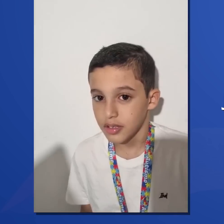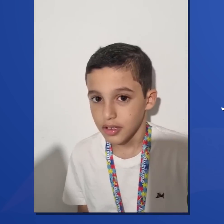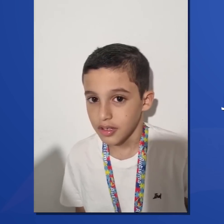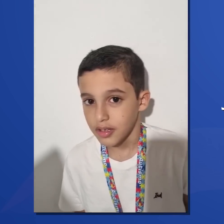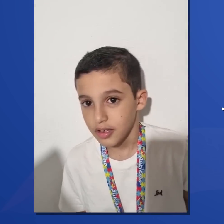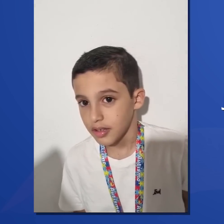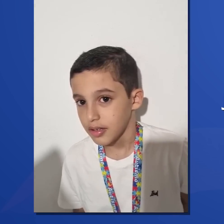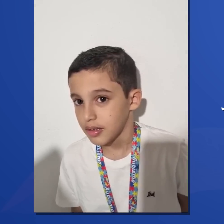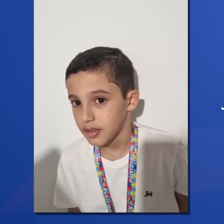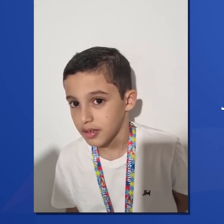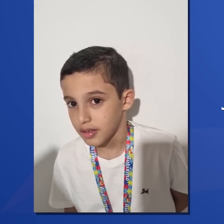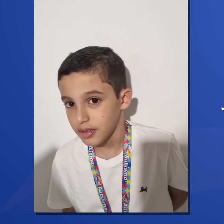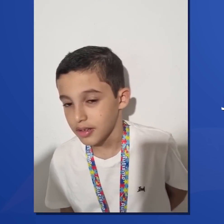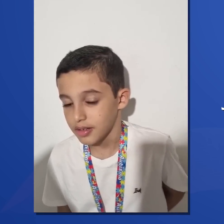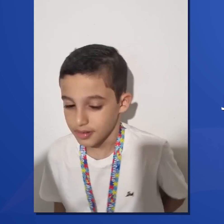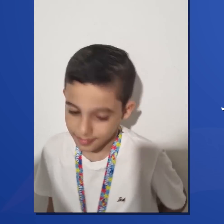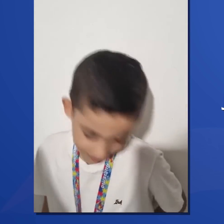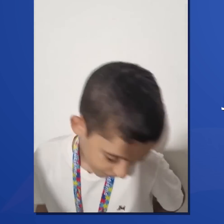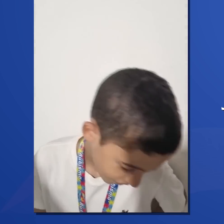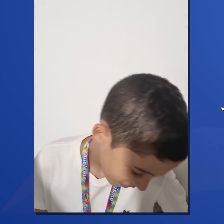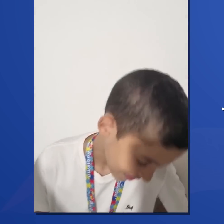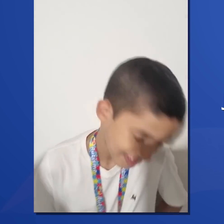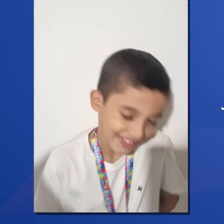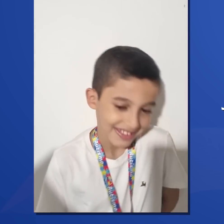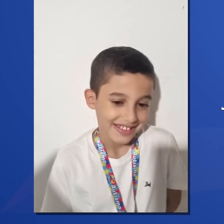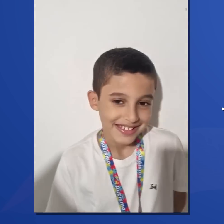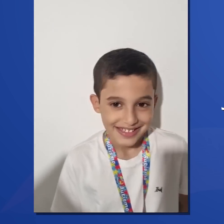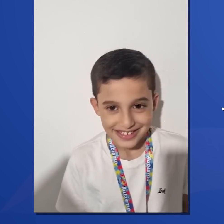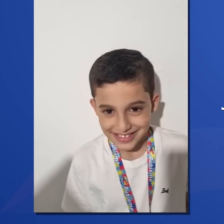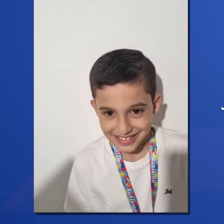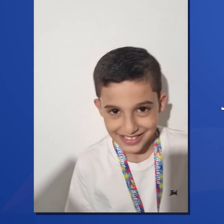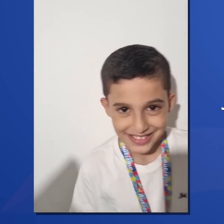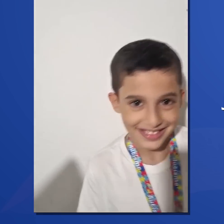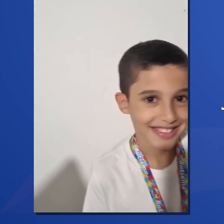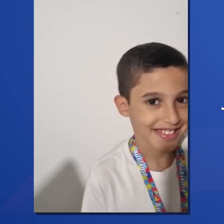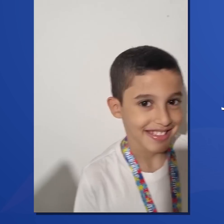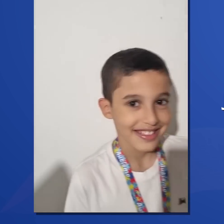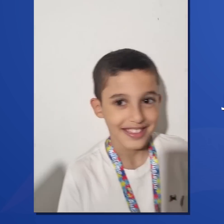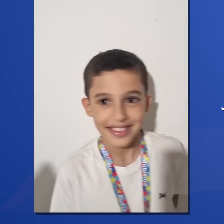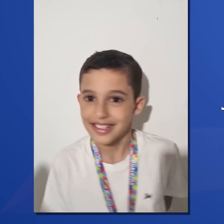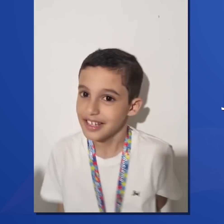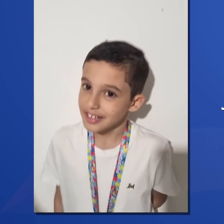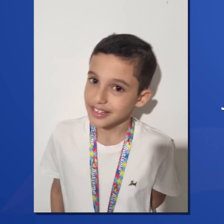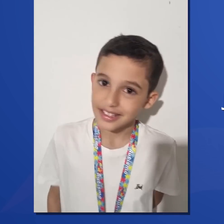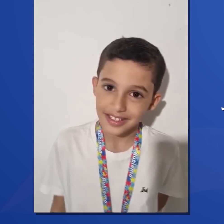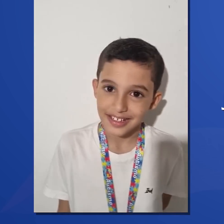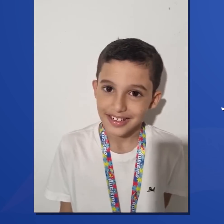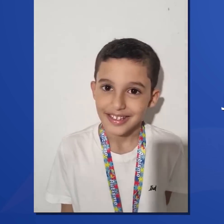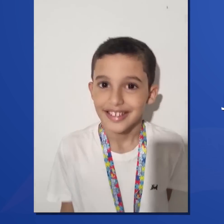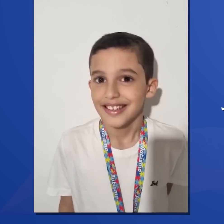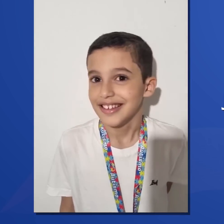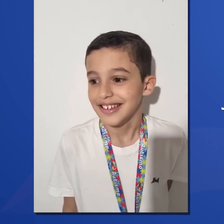Lendo Apocalipse, capítulo 1, verso 10, de quem era a voz que João ouviu?